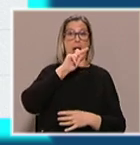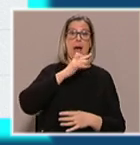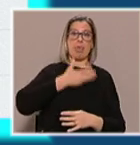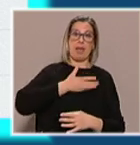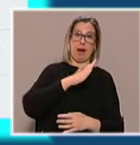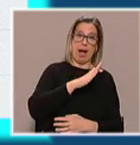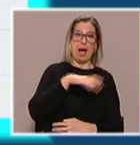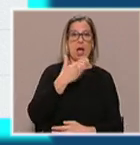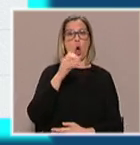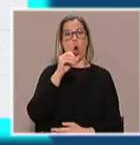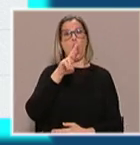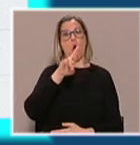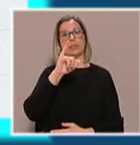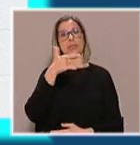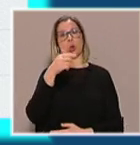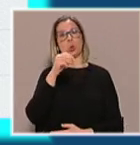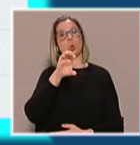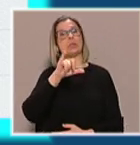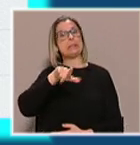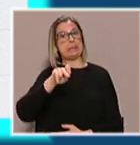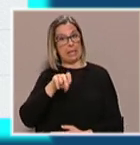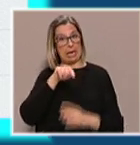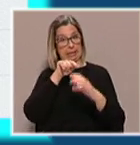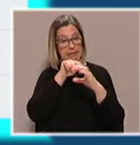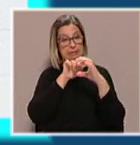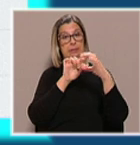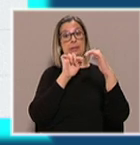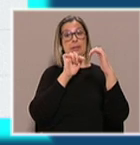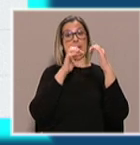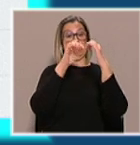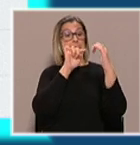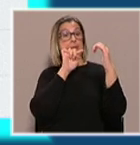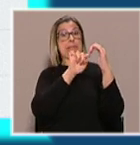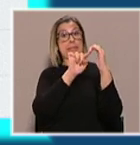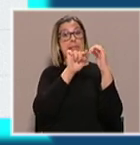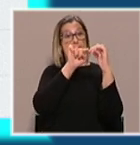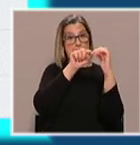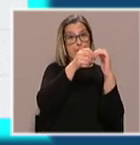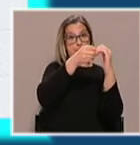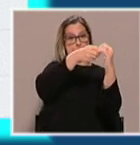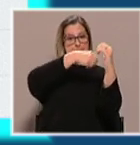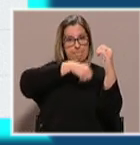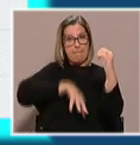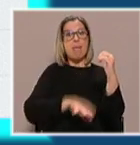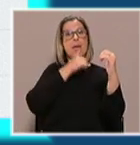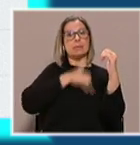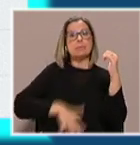a hipófise e depois a hipófise é responsável por as lançar na corrente sanguínea de modo a chegarem